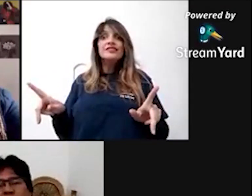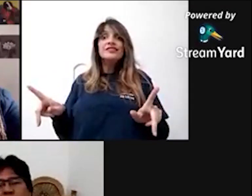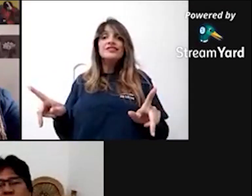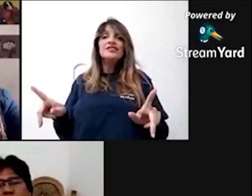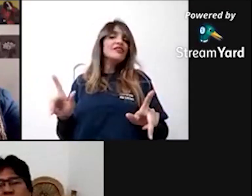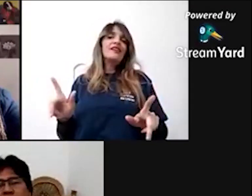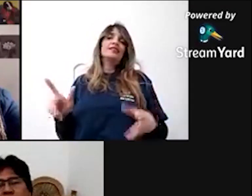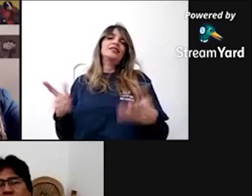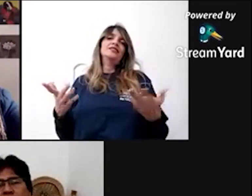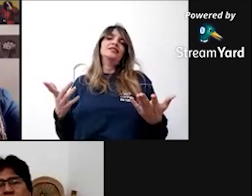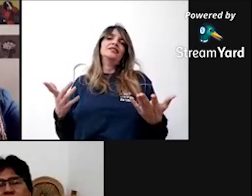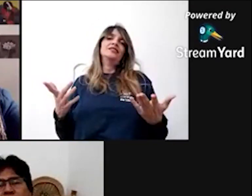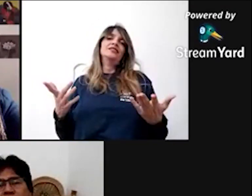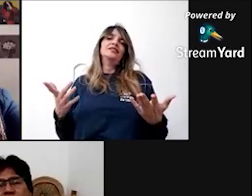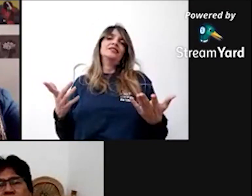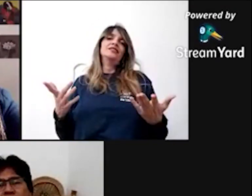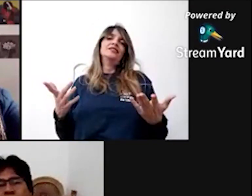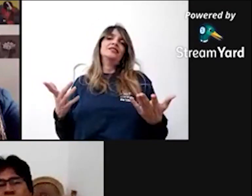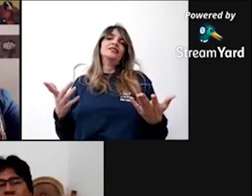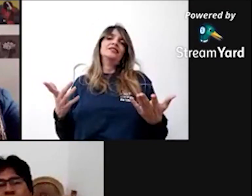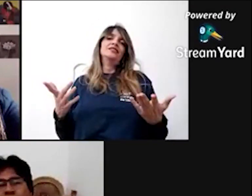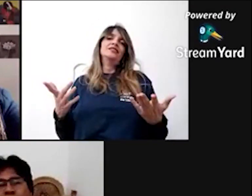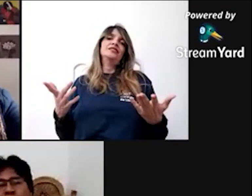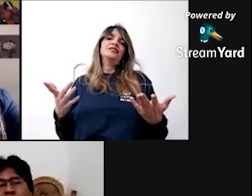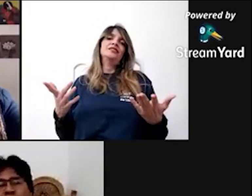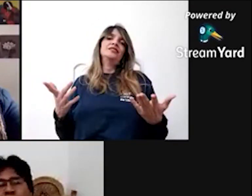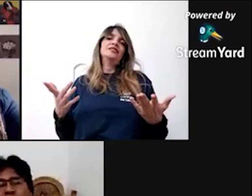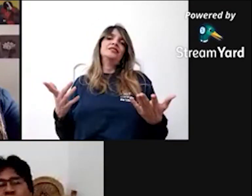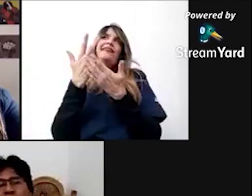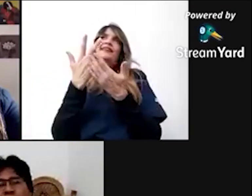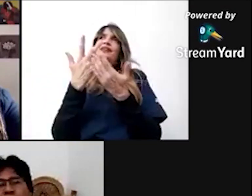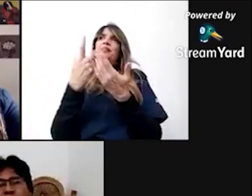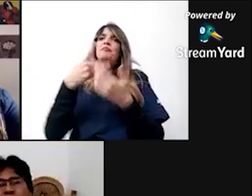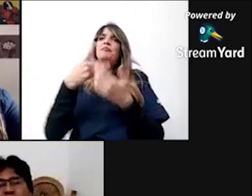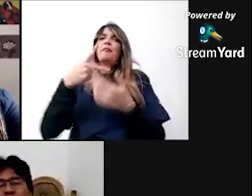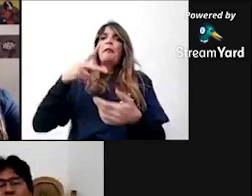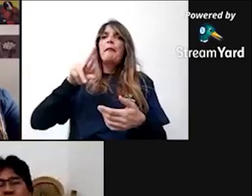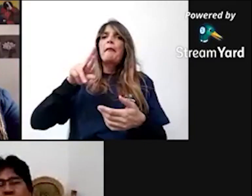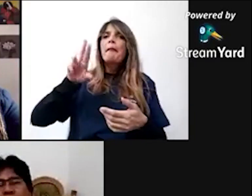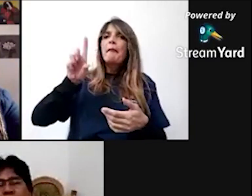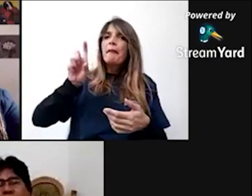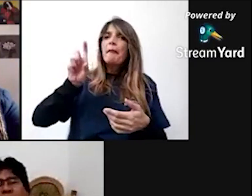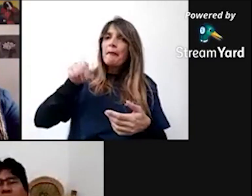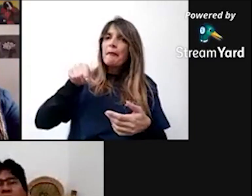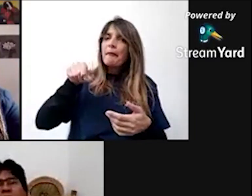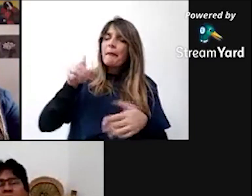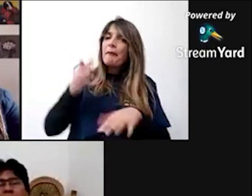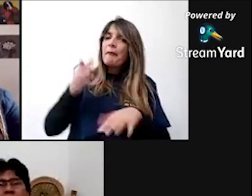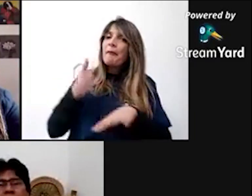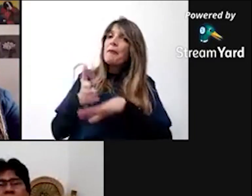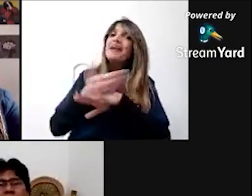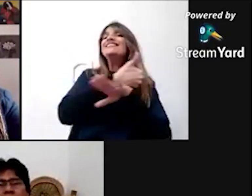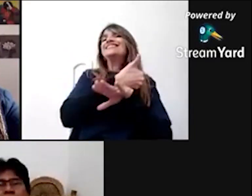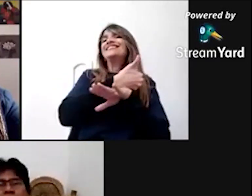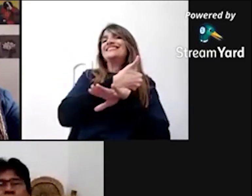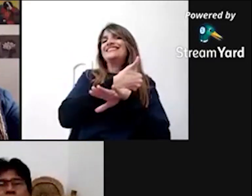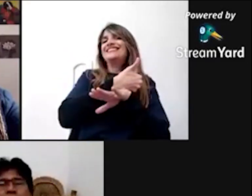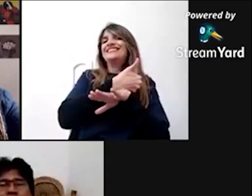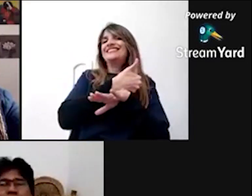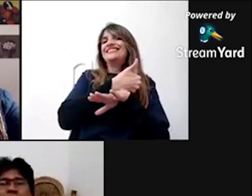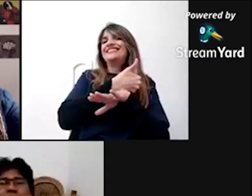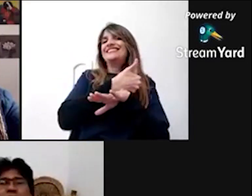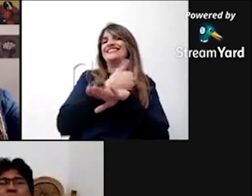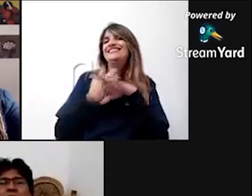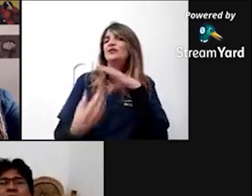as imagens pré-concebidas, né, as imagens pré-construídas. Nós vamos